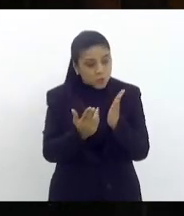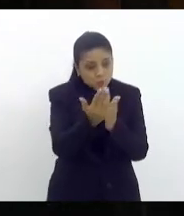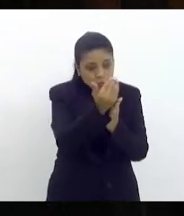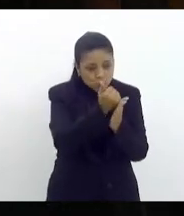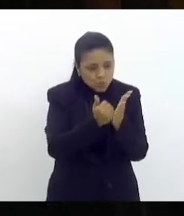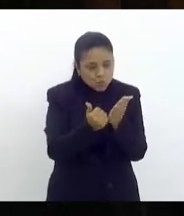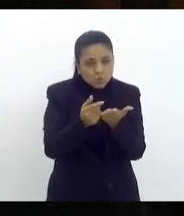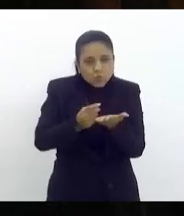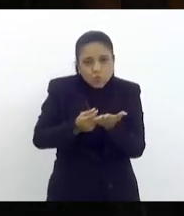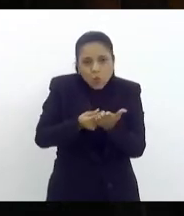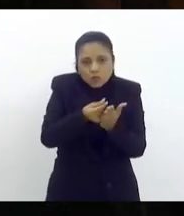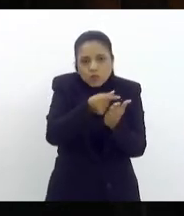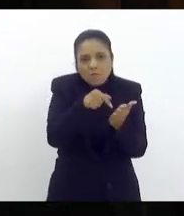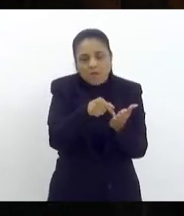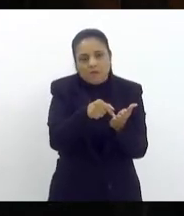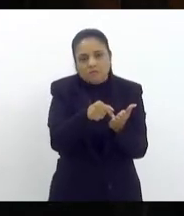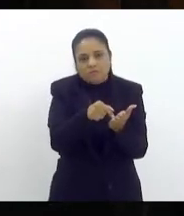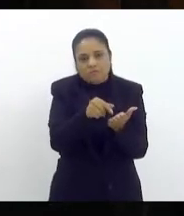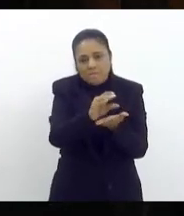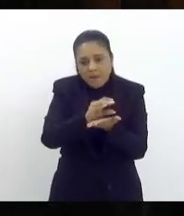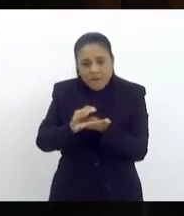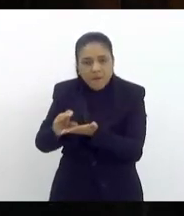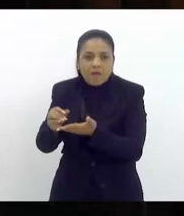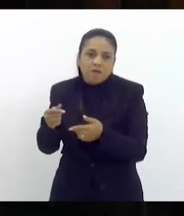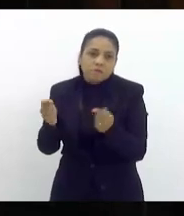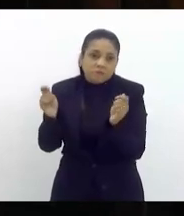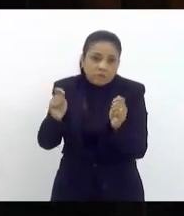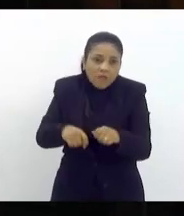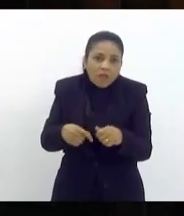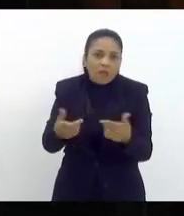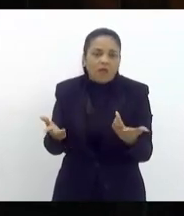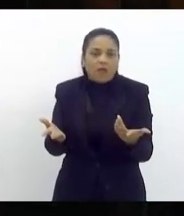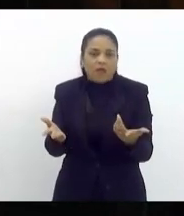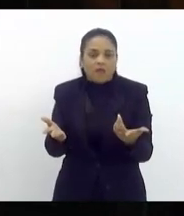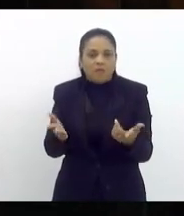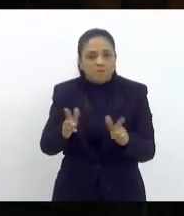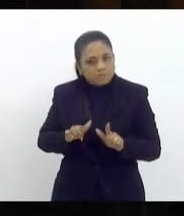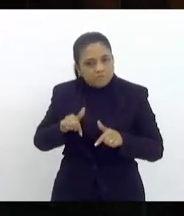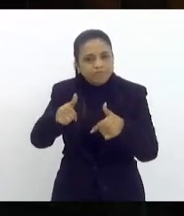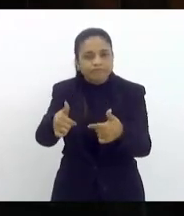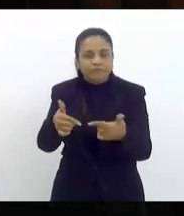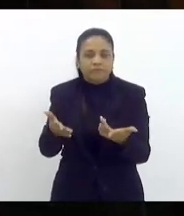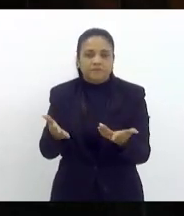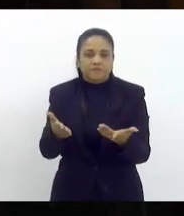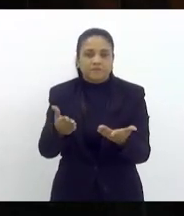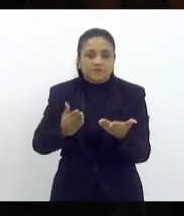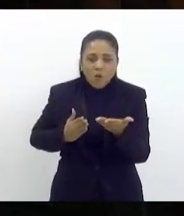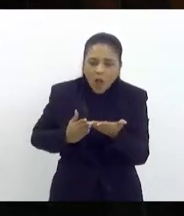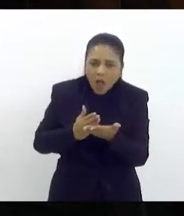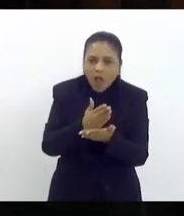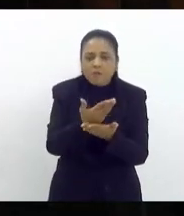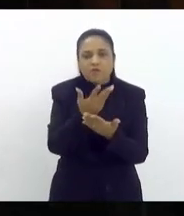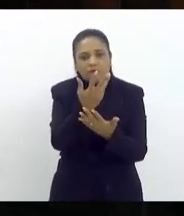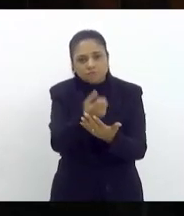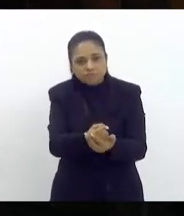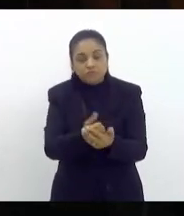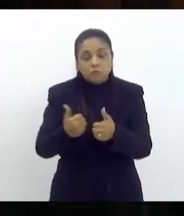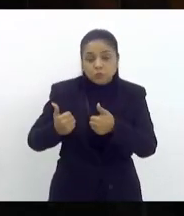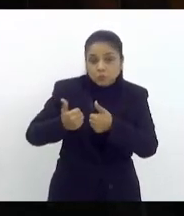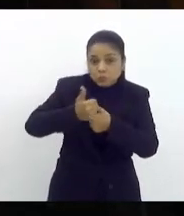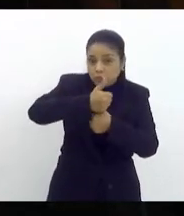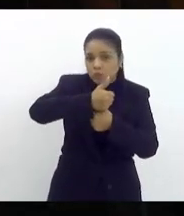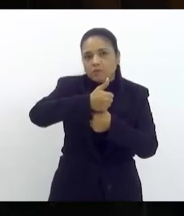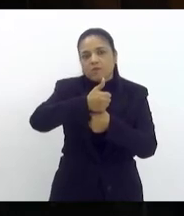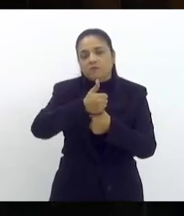ser executado por duodécimo e deixar foram aprovadas mesmo que com subemendas a grande